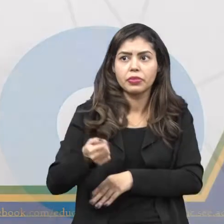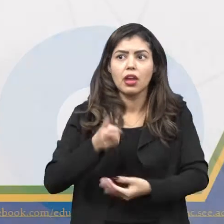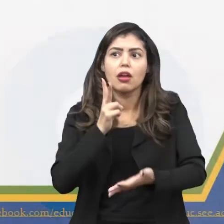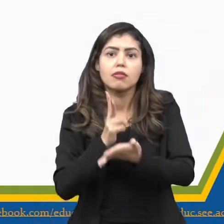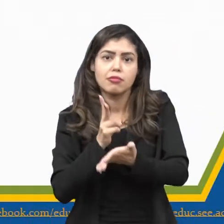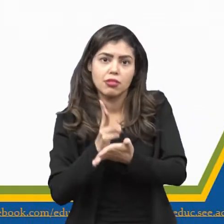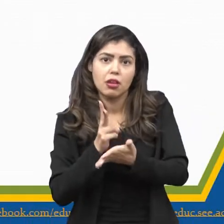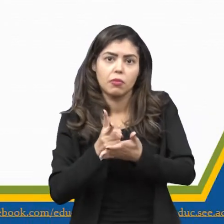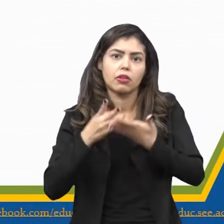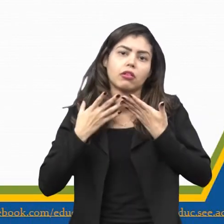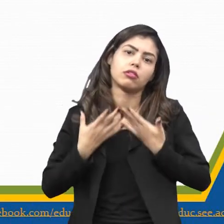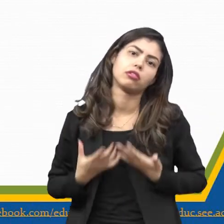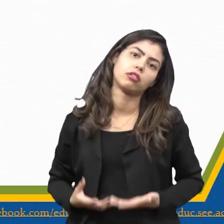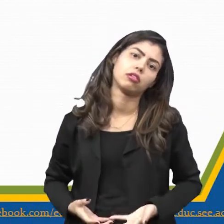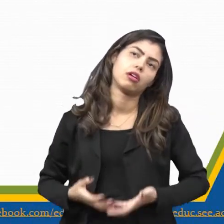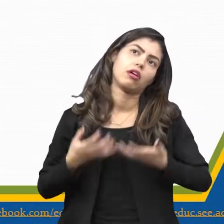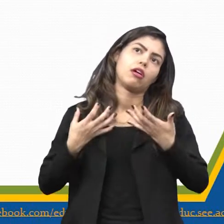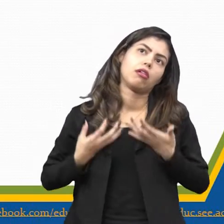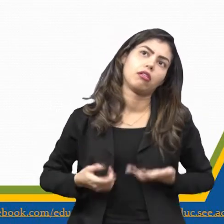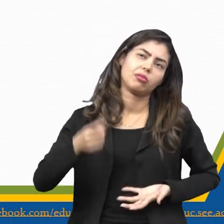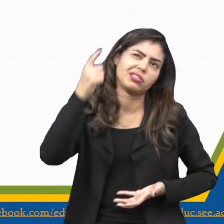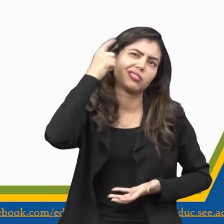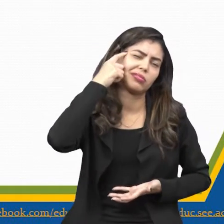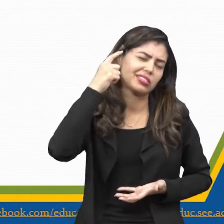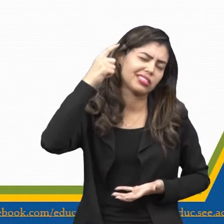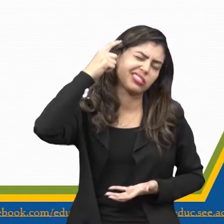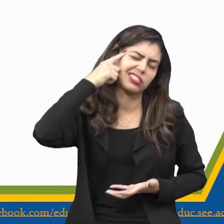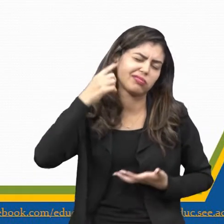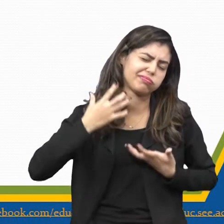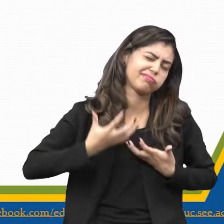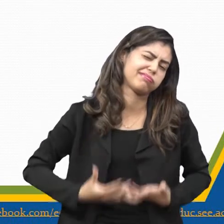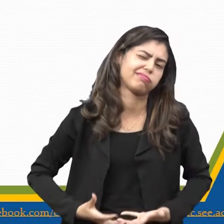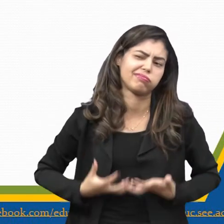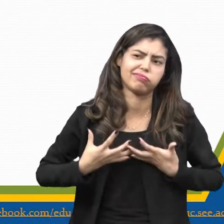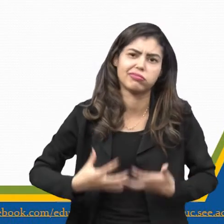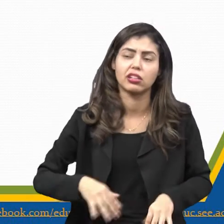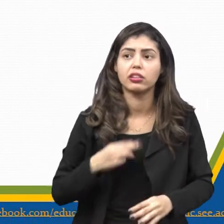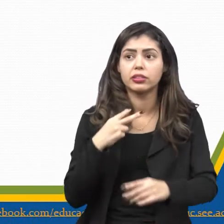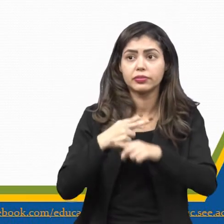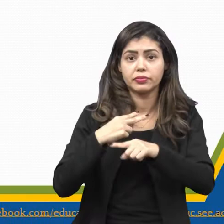sempre cansado, inclusive mentalmente. Então, todo